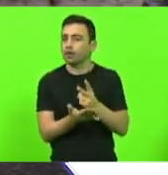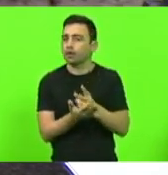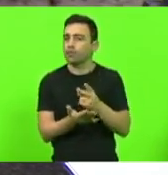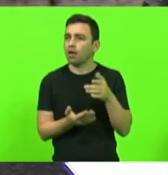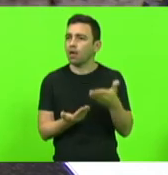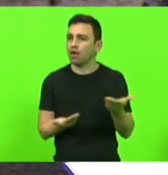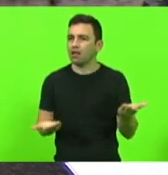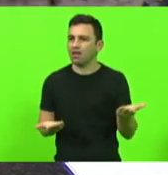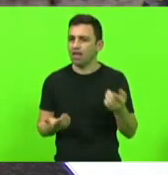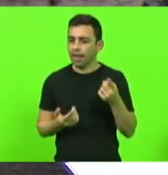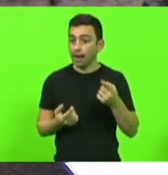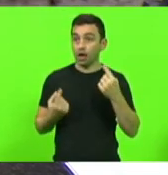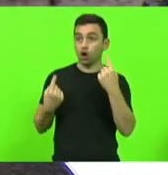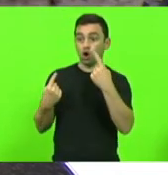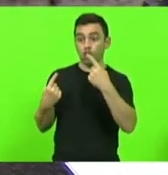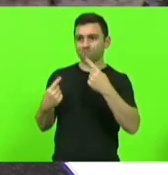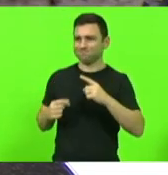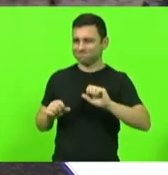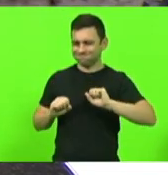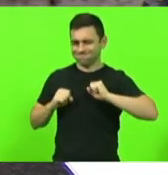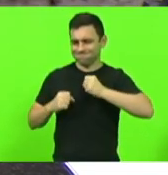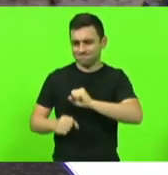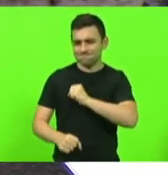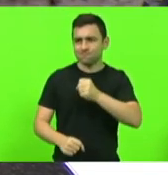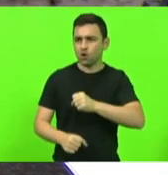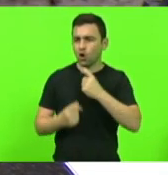é agressora, que a mulher